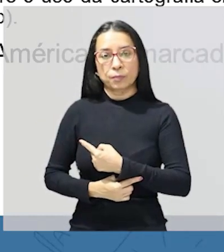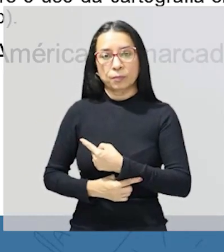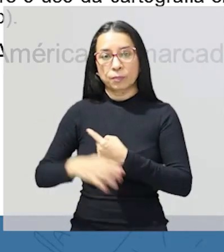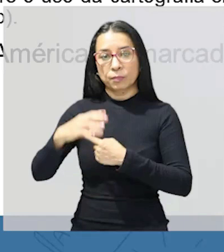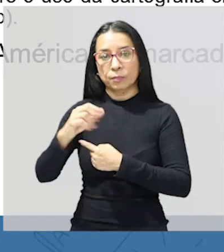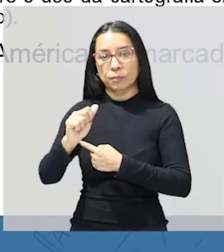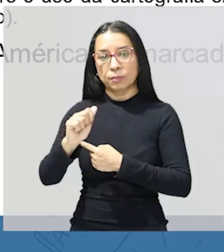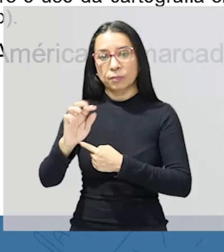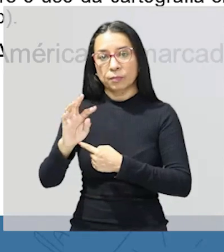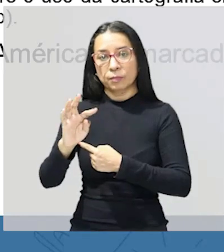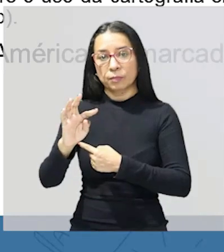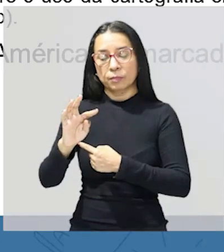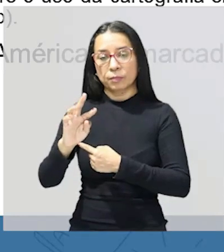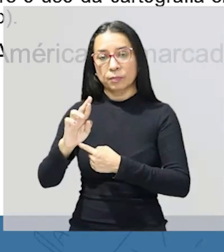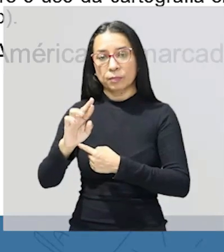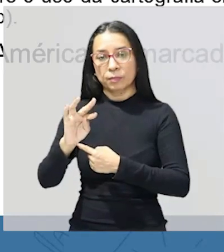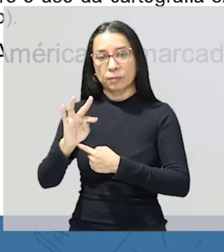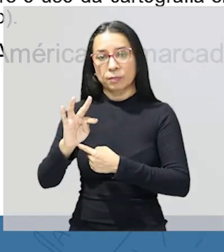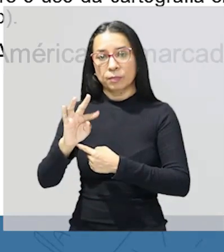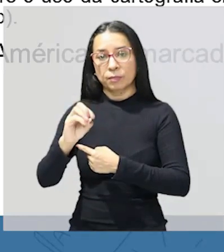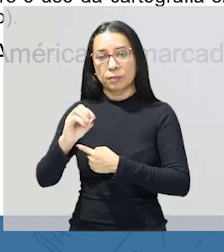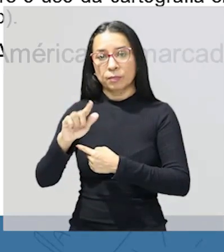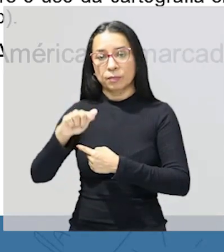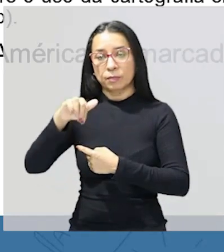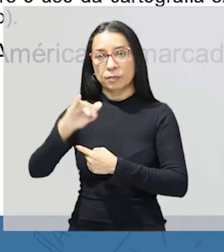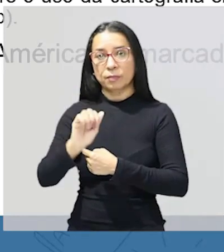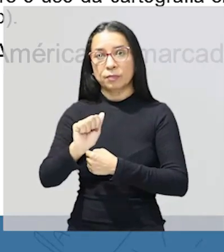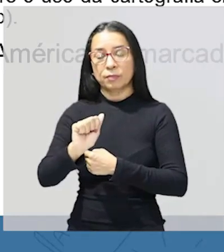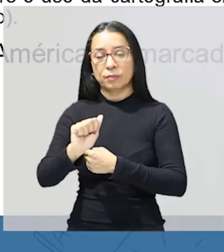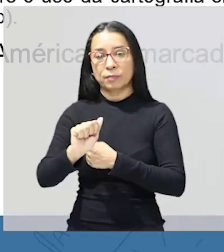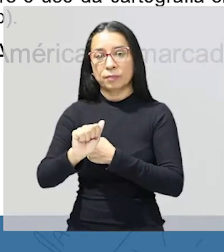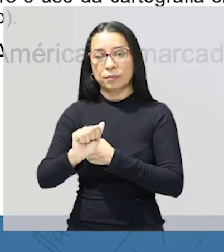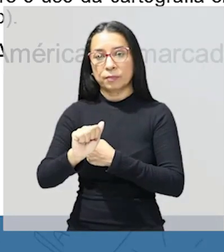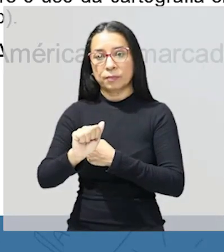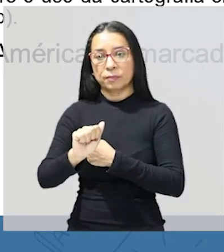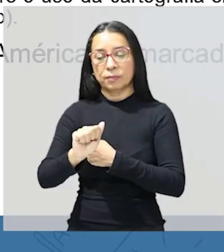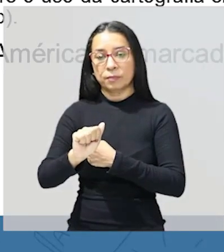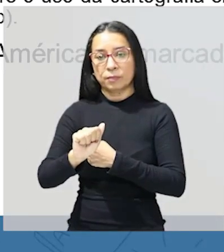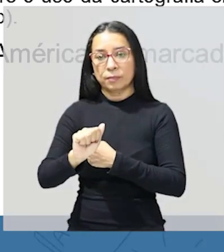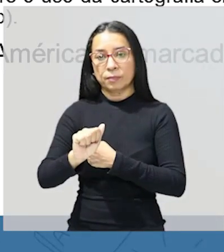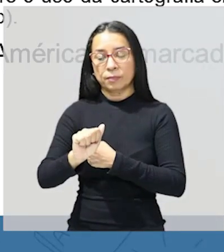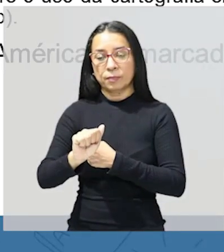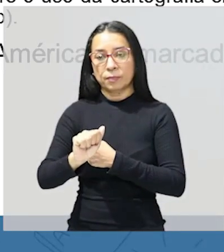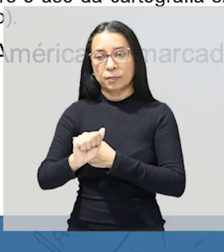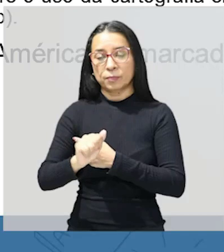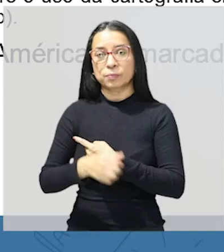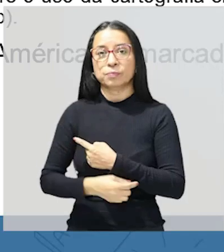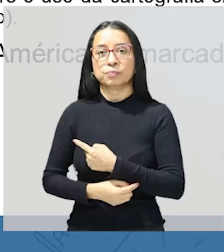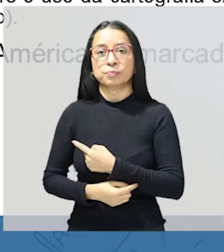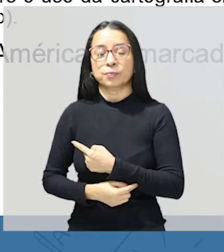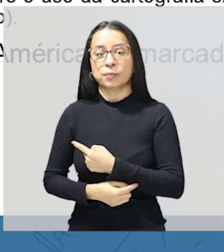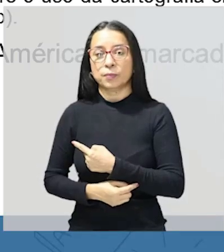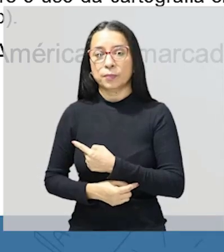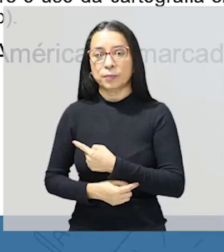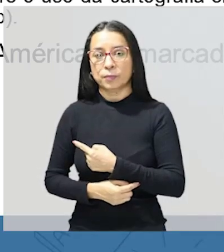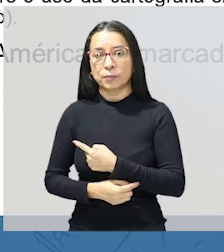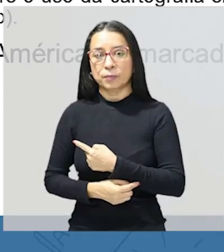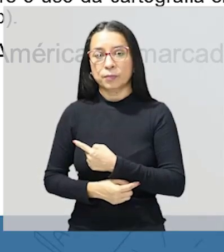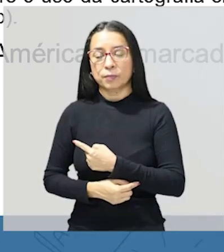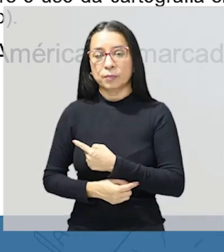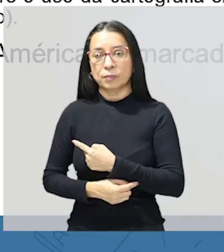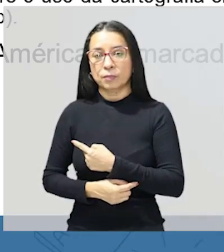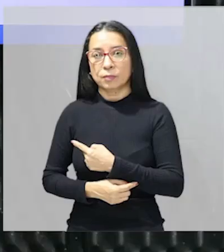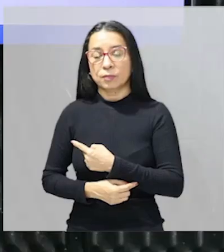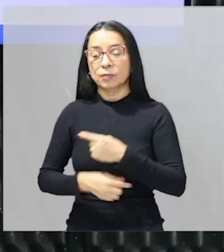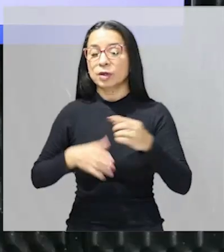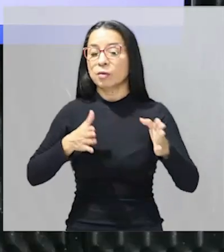de cartografia, da época moderna, ou seja, da época das grandes navegações. Da época moderna, que se refere à época